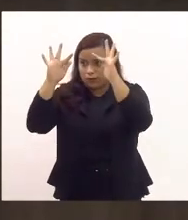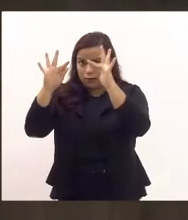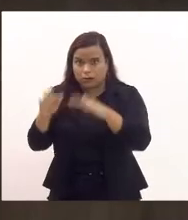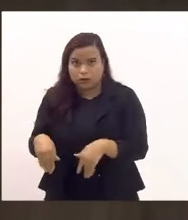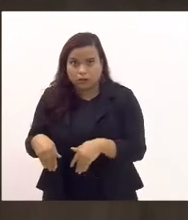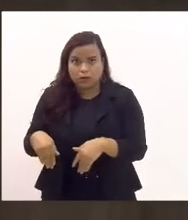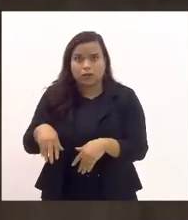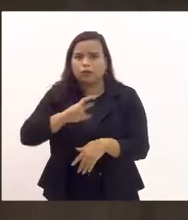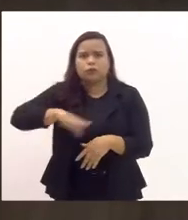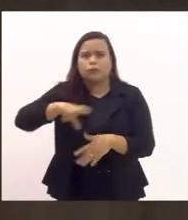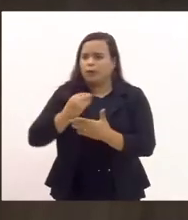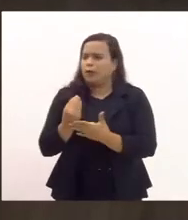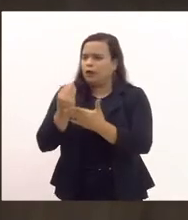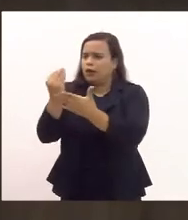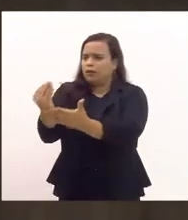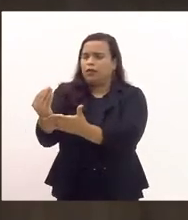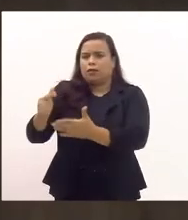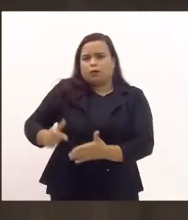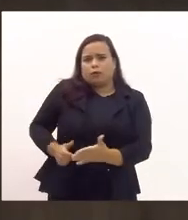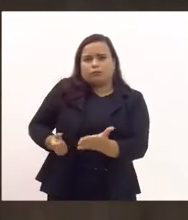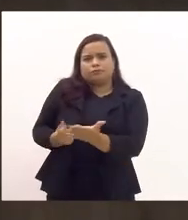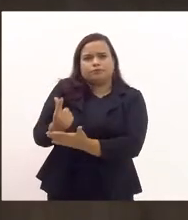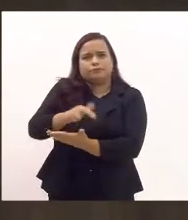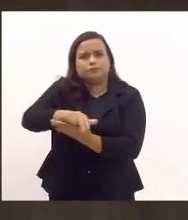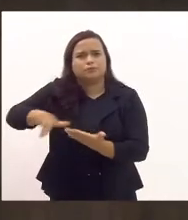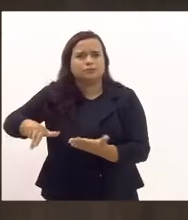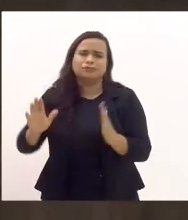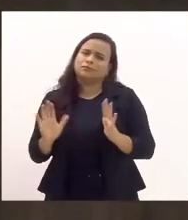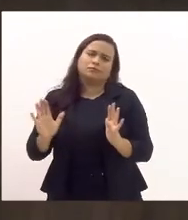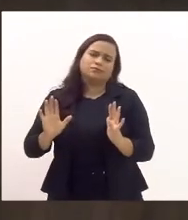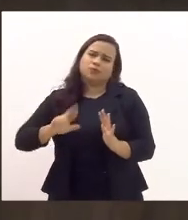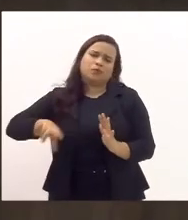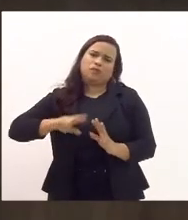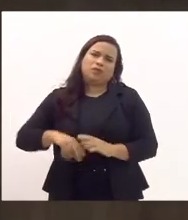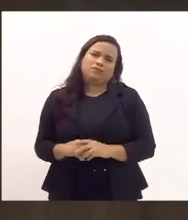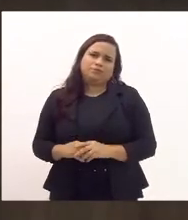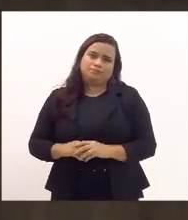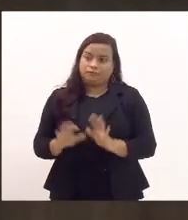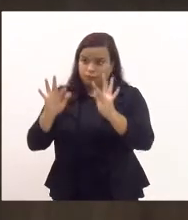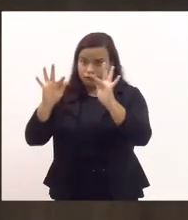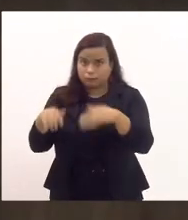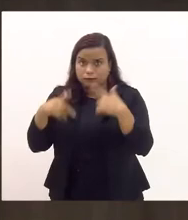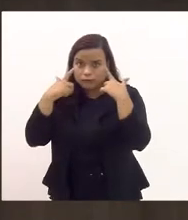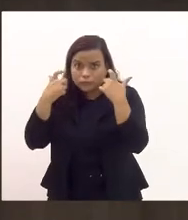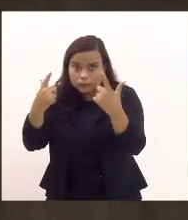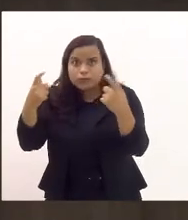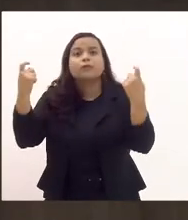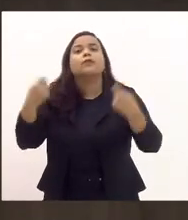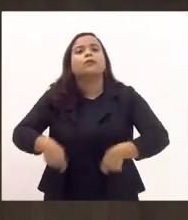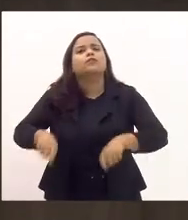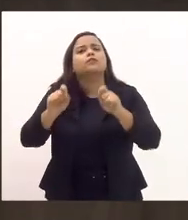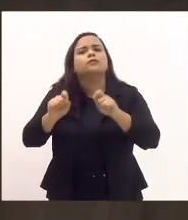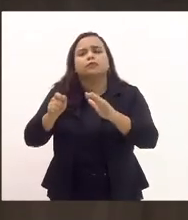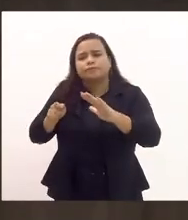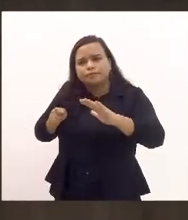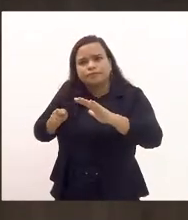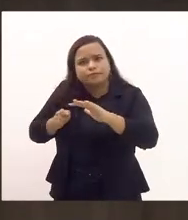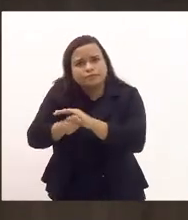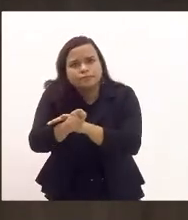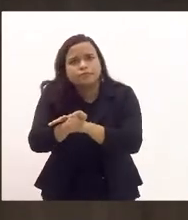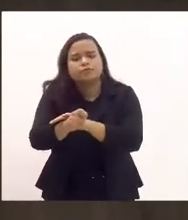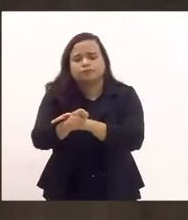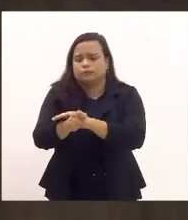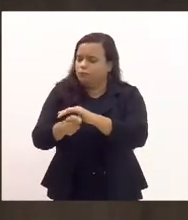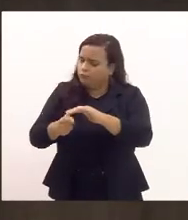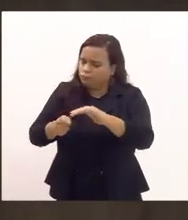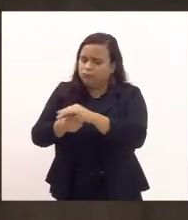não é facilitar a compra de mais armas para acabar com a violência nós precisamos investir